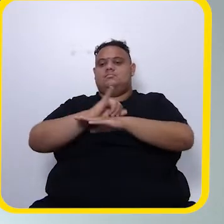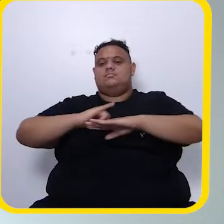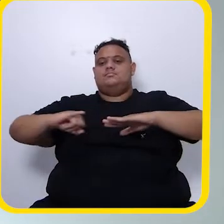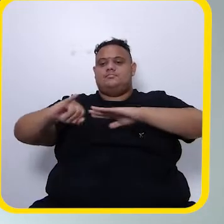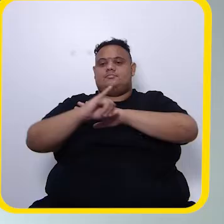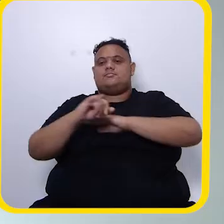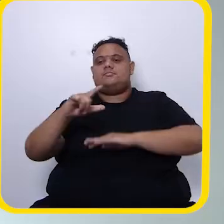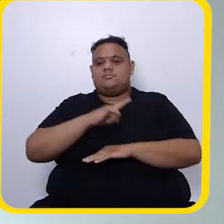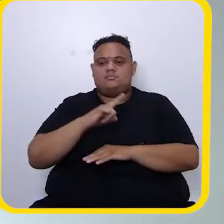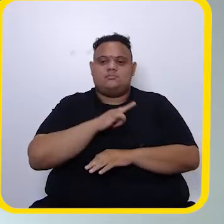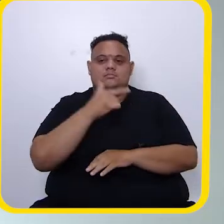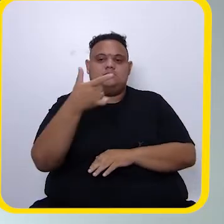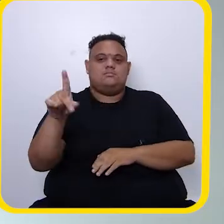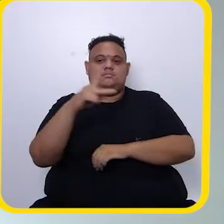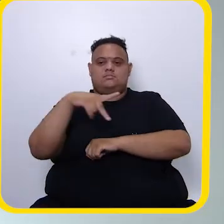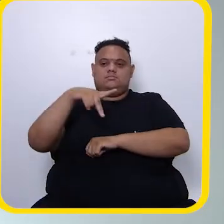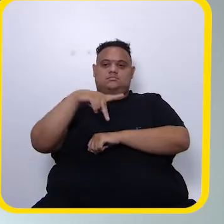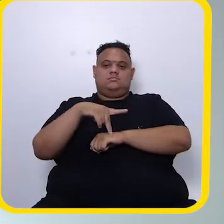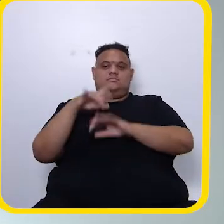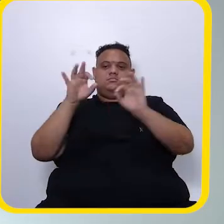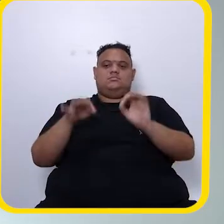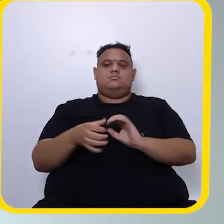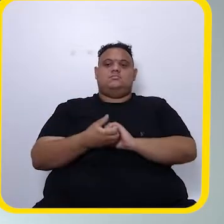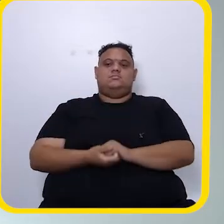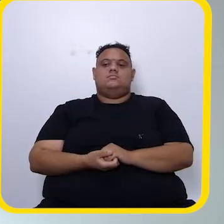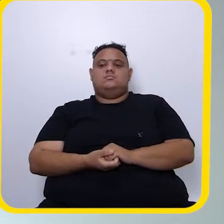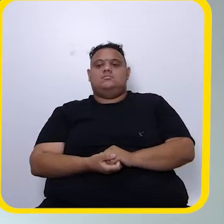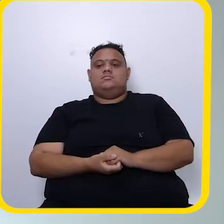ilhas, né, pertencem a outros países.